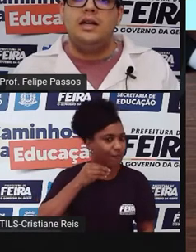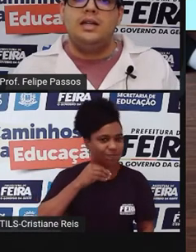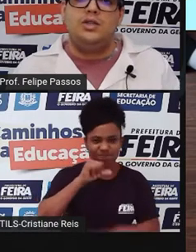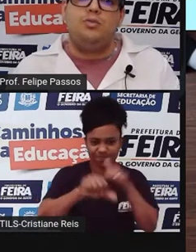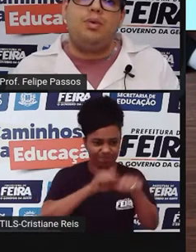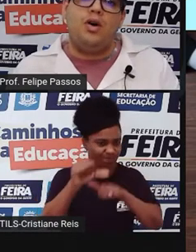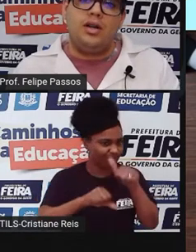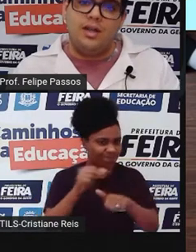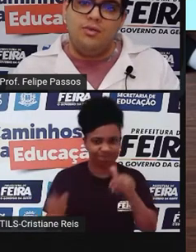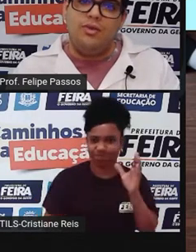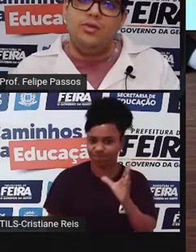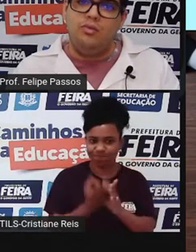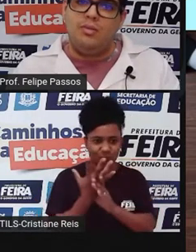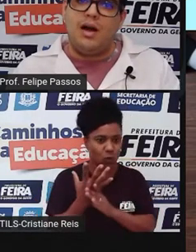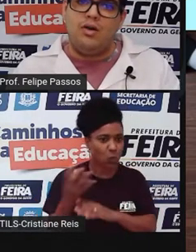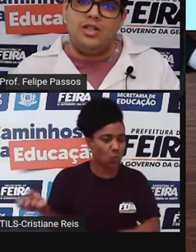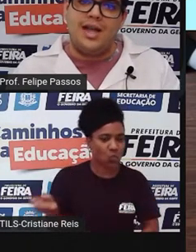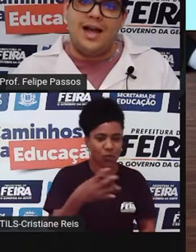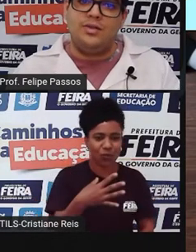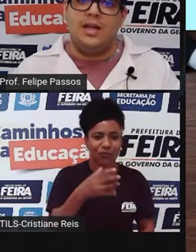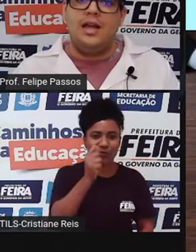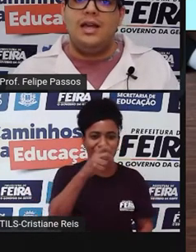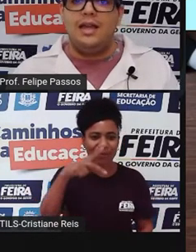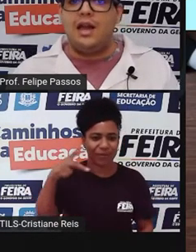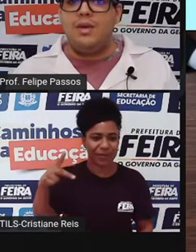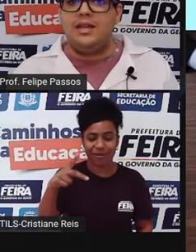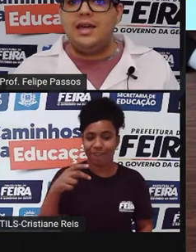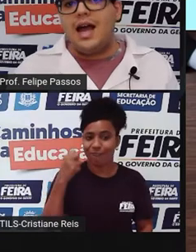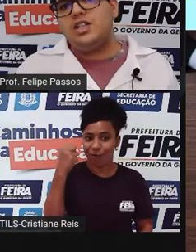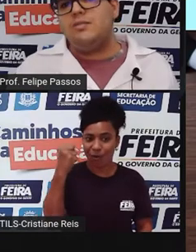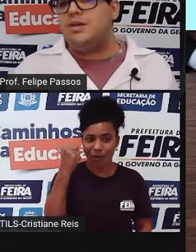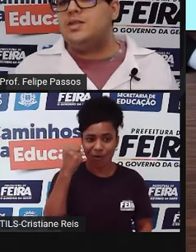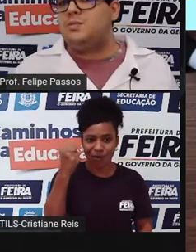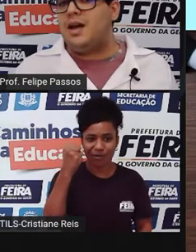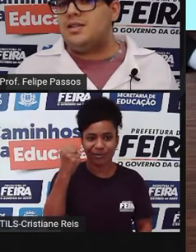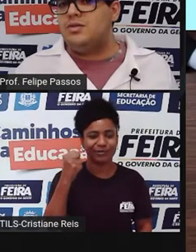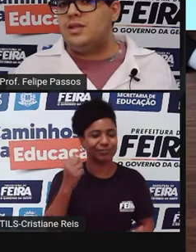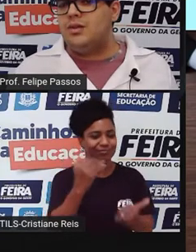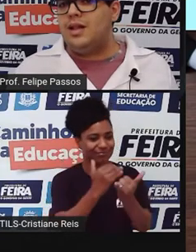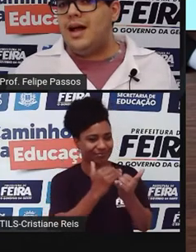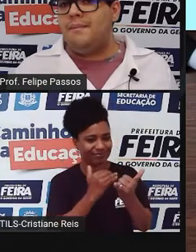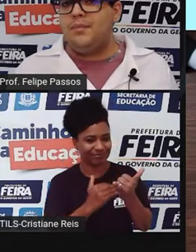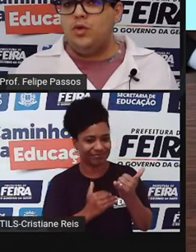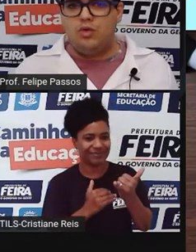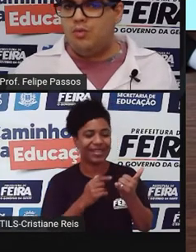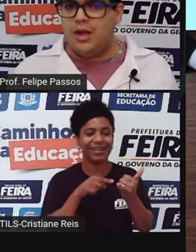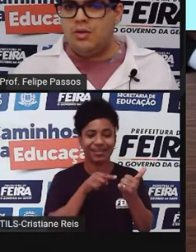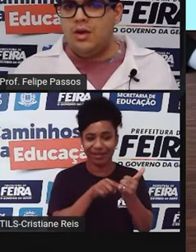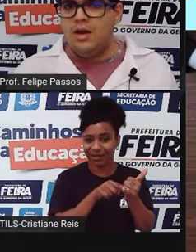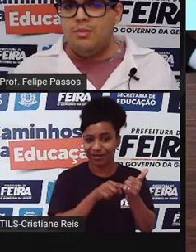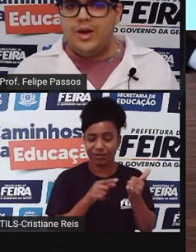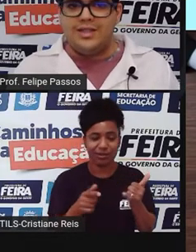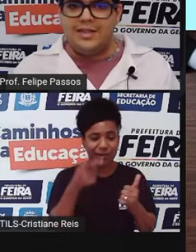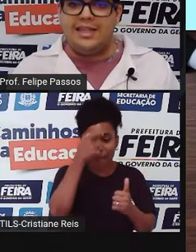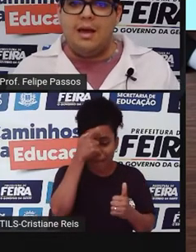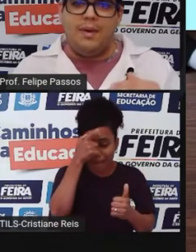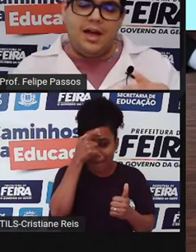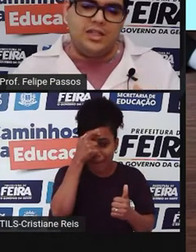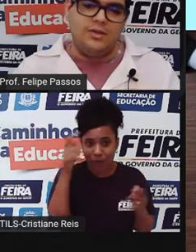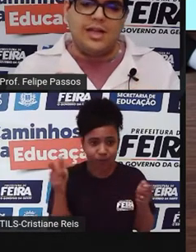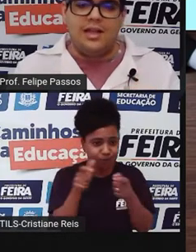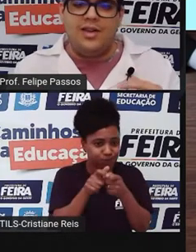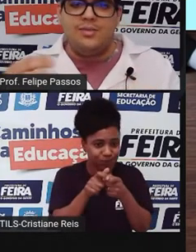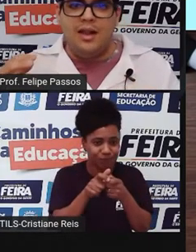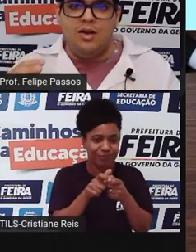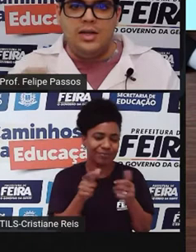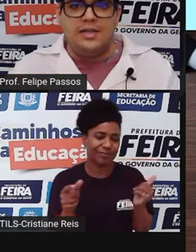eficiência, que suportem um volume maior de dados e também que gaste menos espaço no celular ou no computador. Porque se você tem